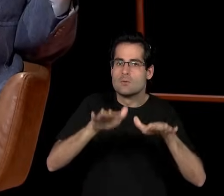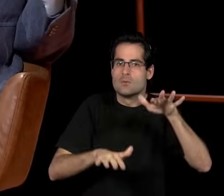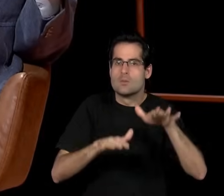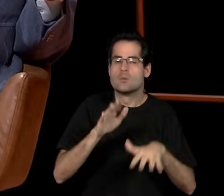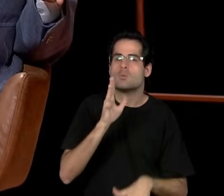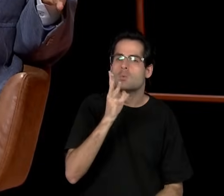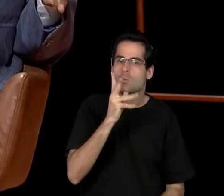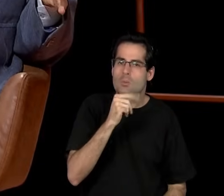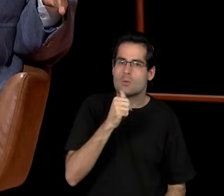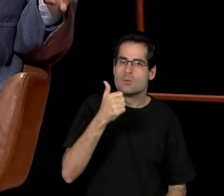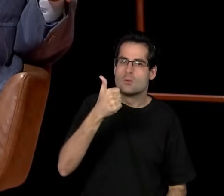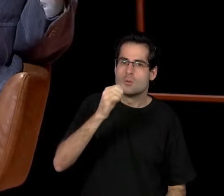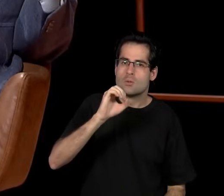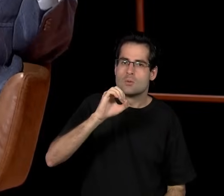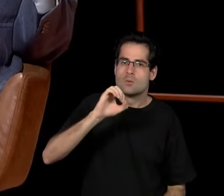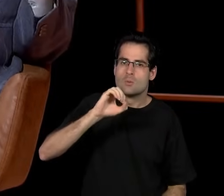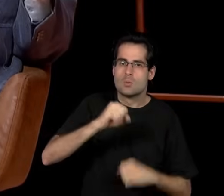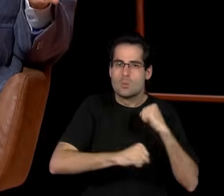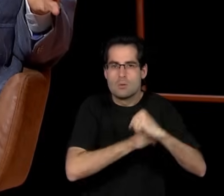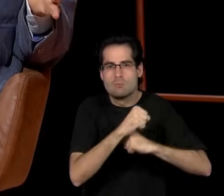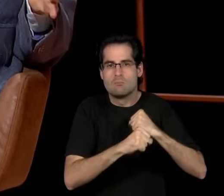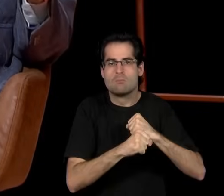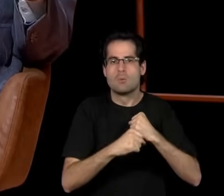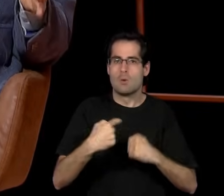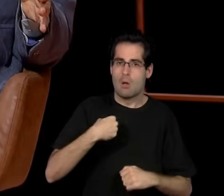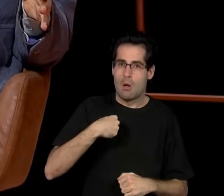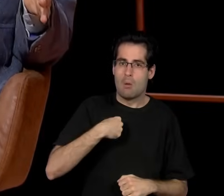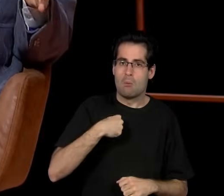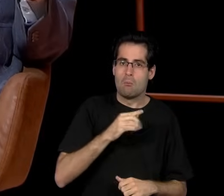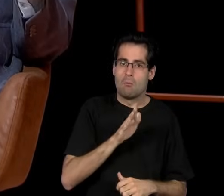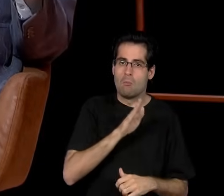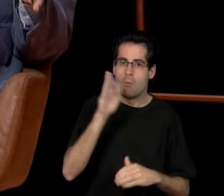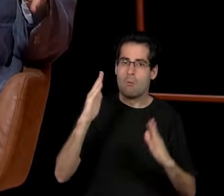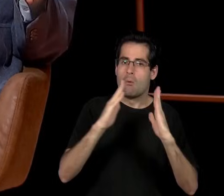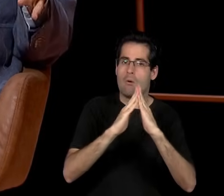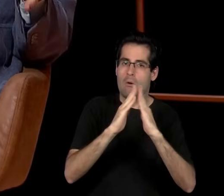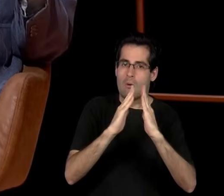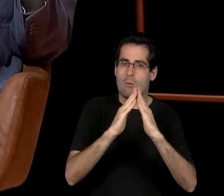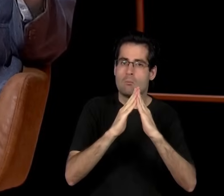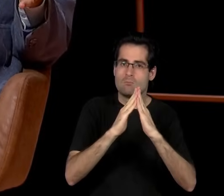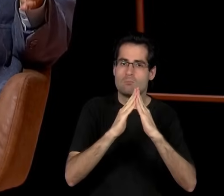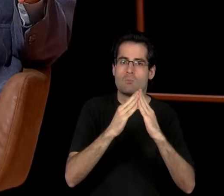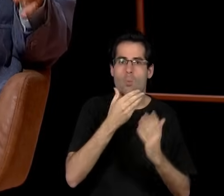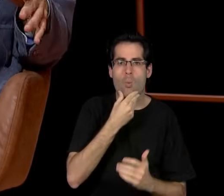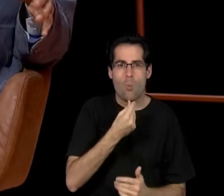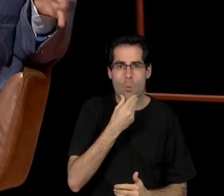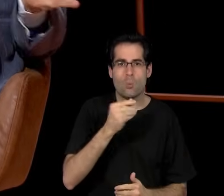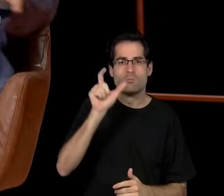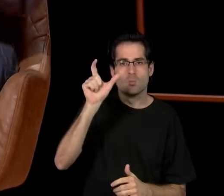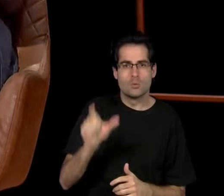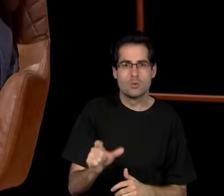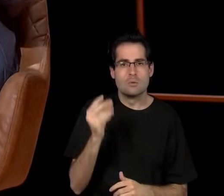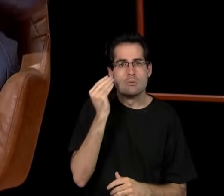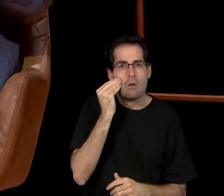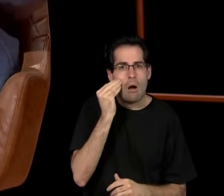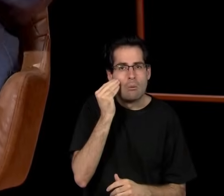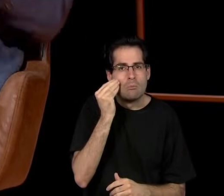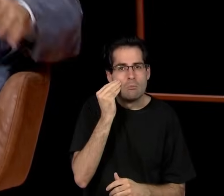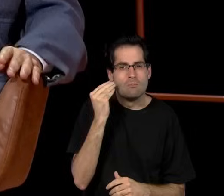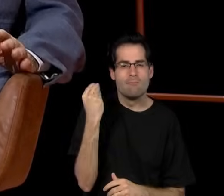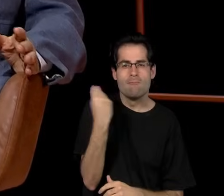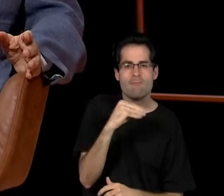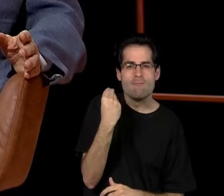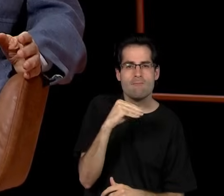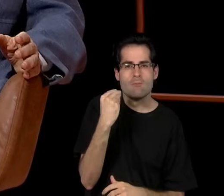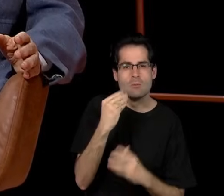Desde 1965, eu passava na casa dele, almoçava, como fã, tentava convencê-lo. Depois ele veio até